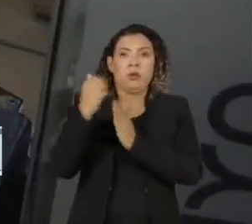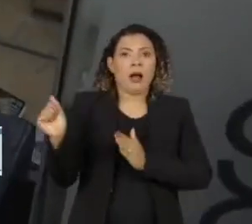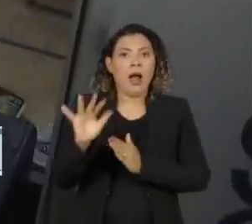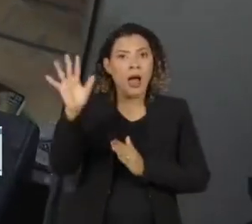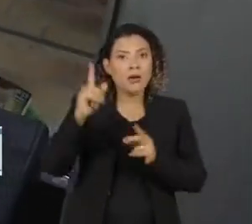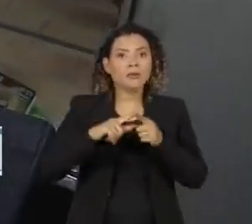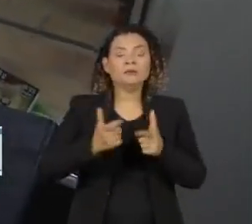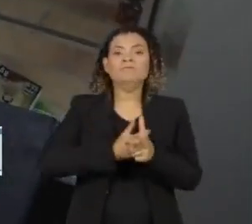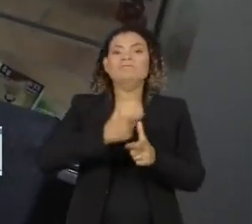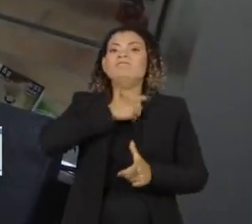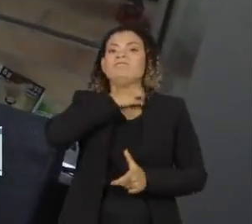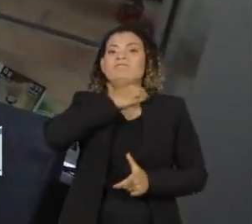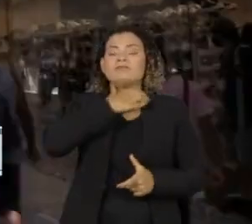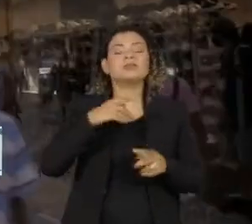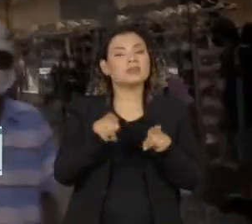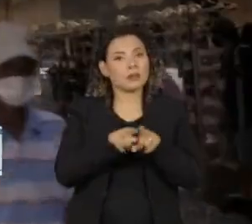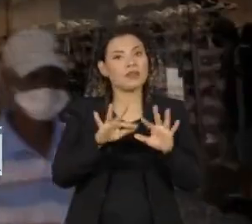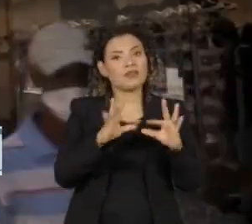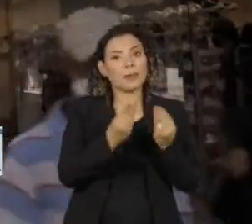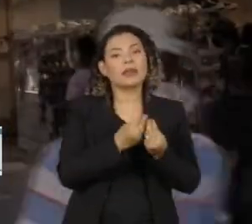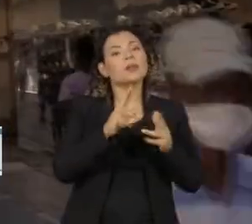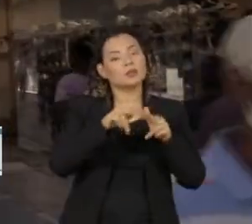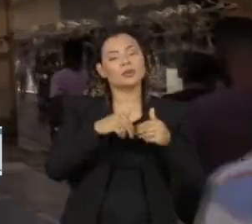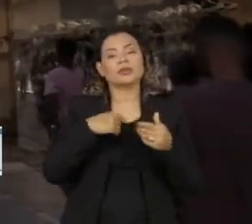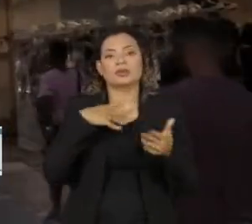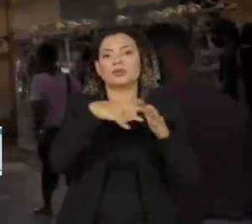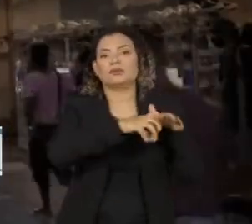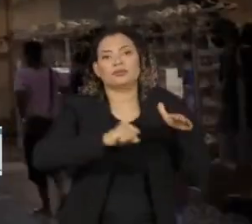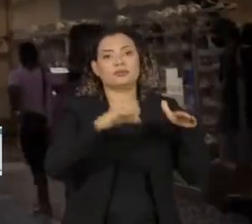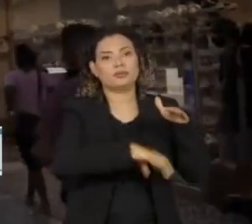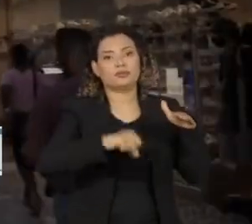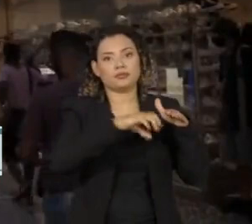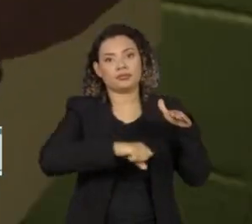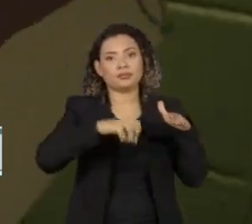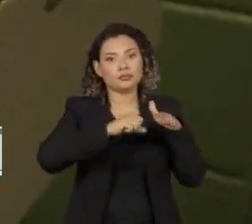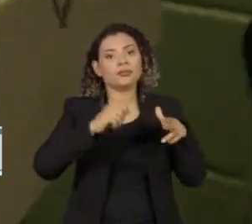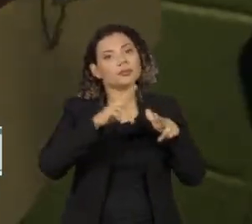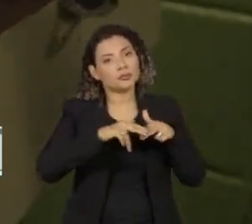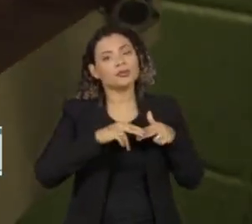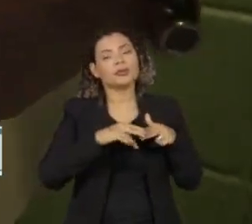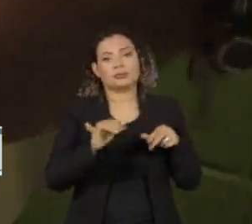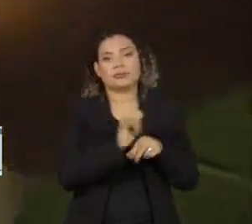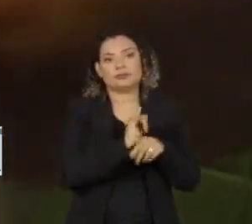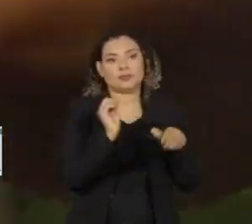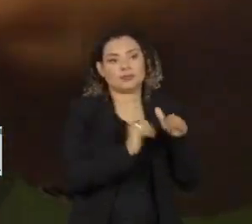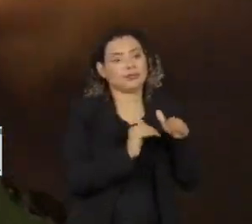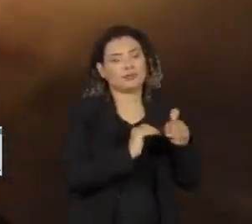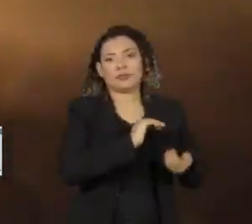E aí inadimplência das famílias são outras causas da fuga dos brasileiros da aplicação em poupança